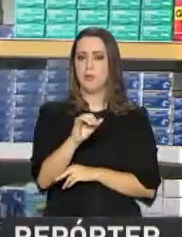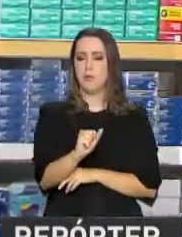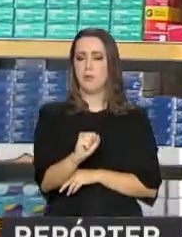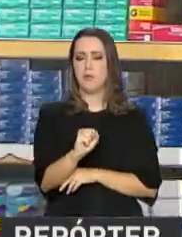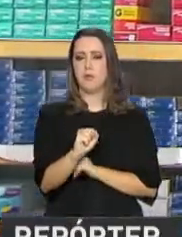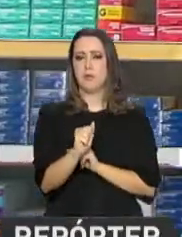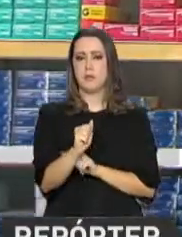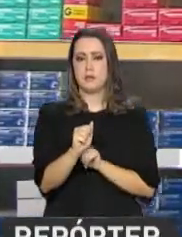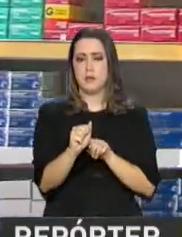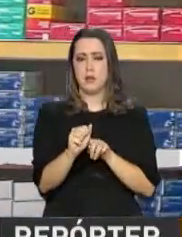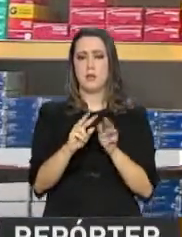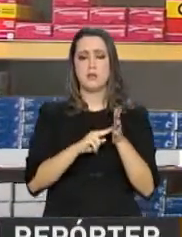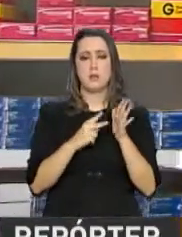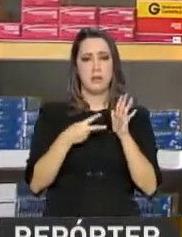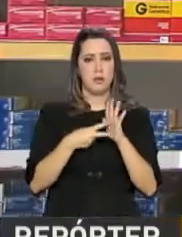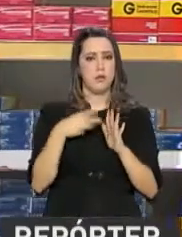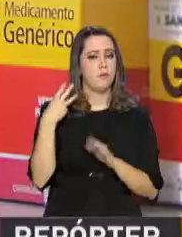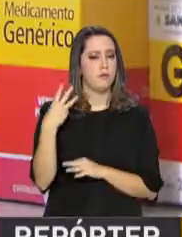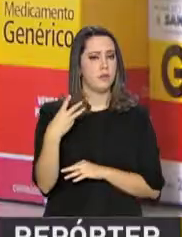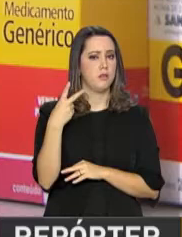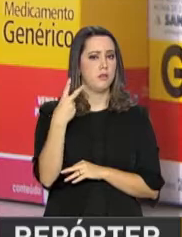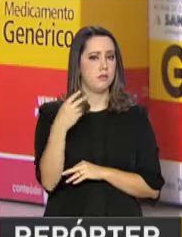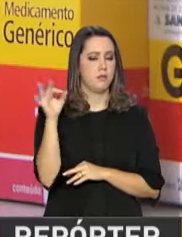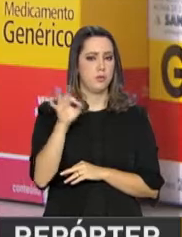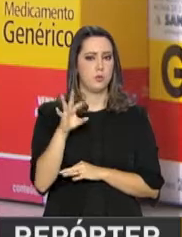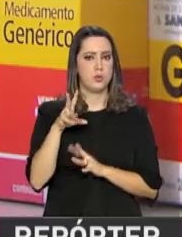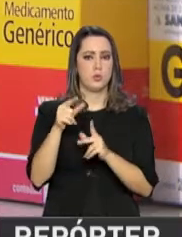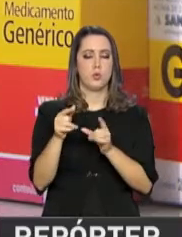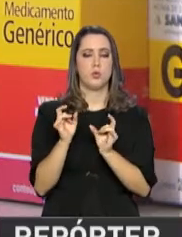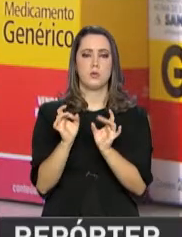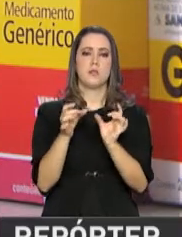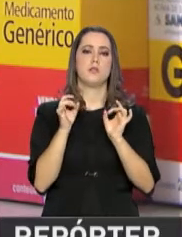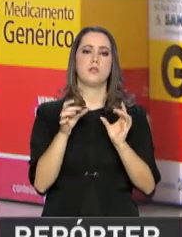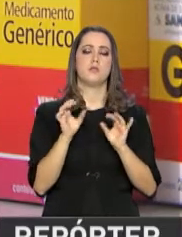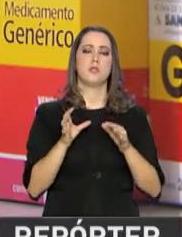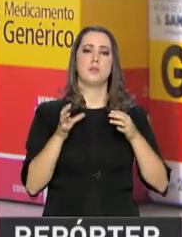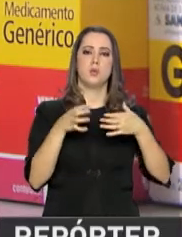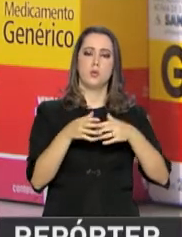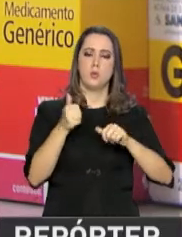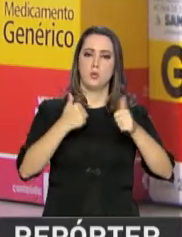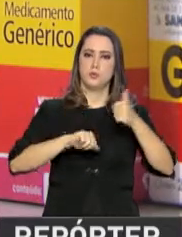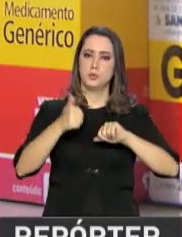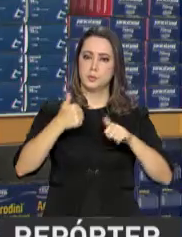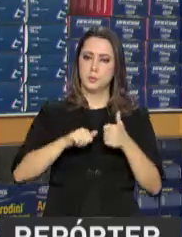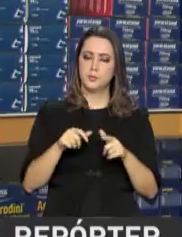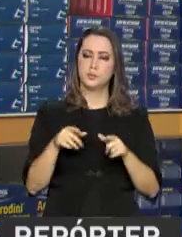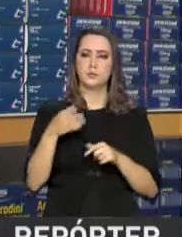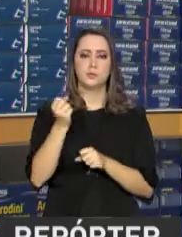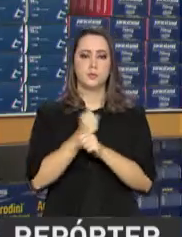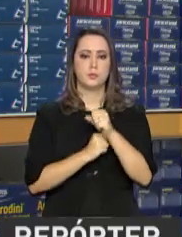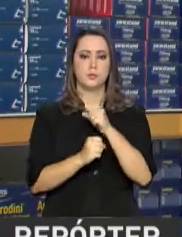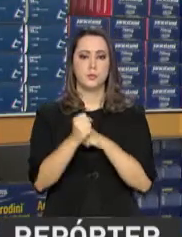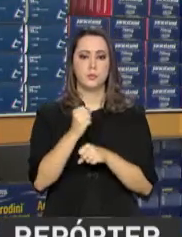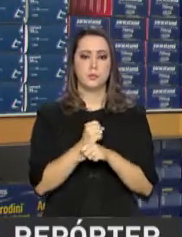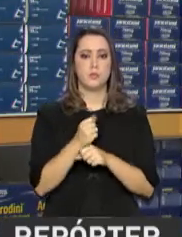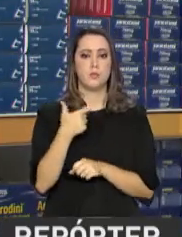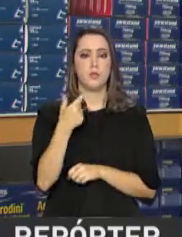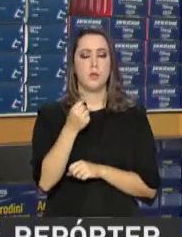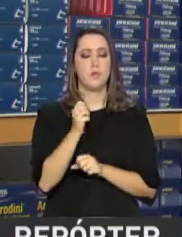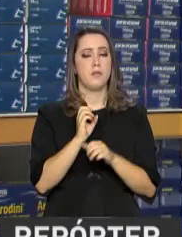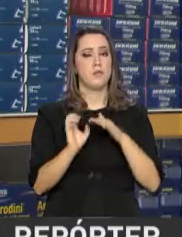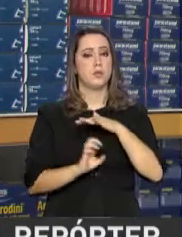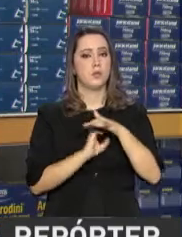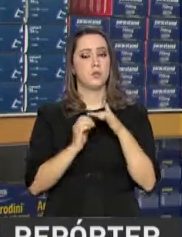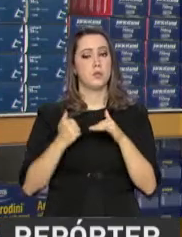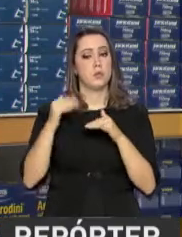representam mais de 32 por cento de tudo o que foi vendido pelo setor no ano passado entre as 20 empresas com